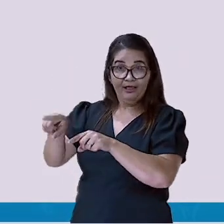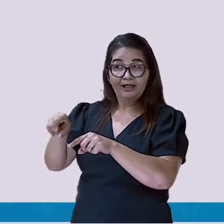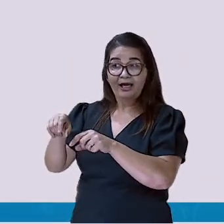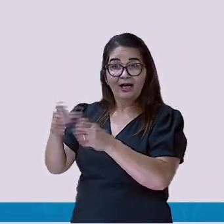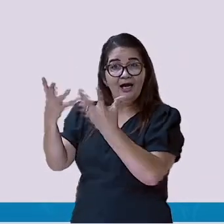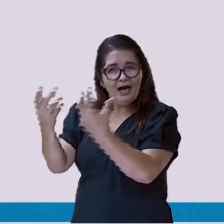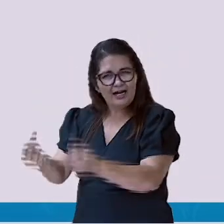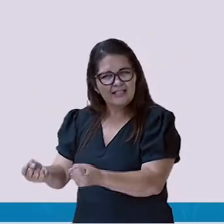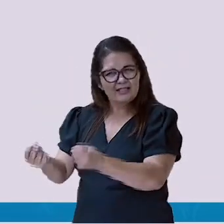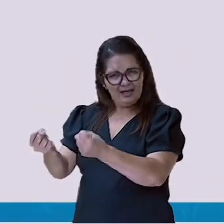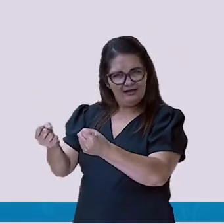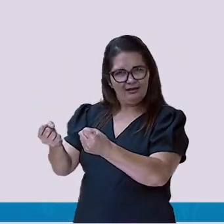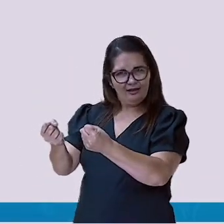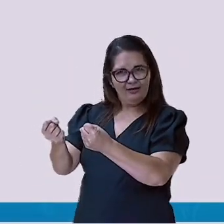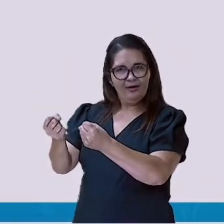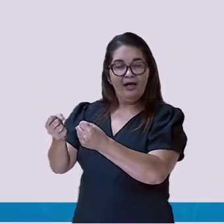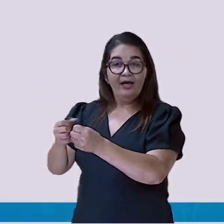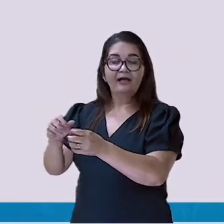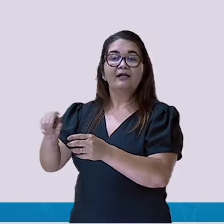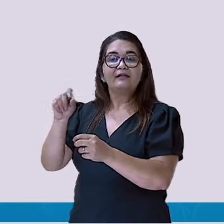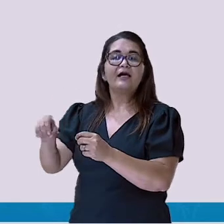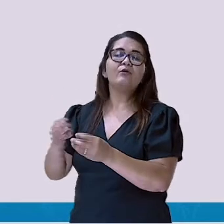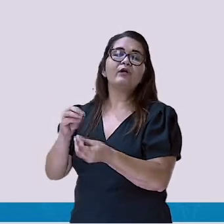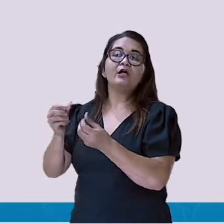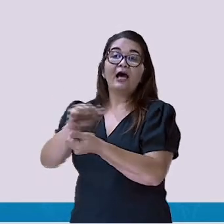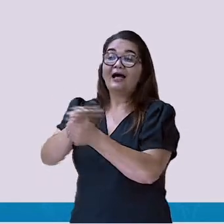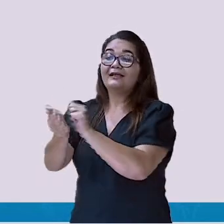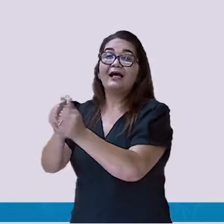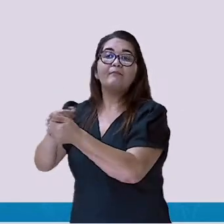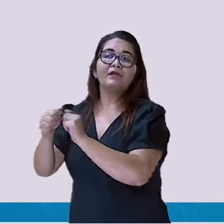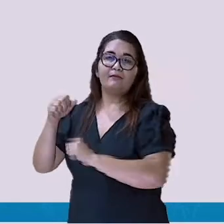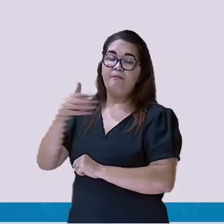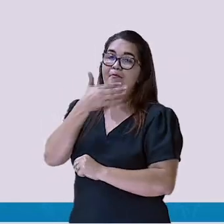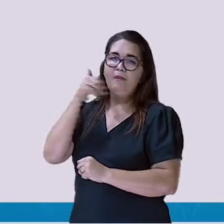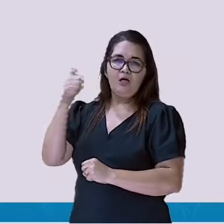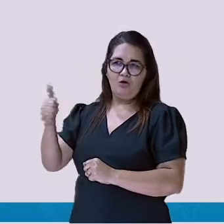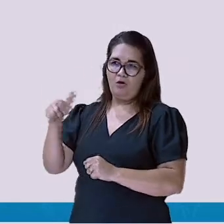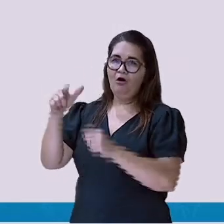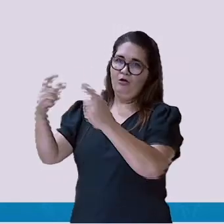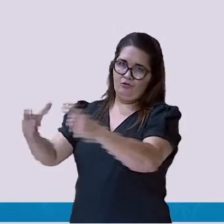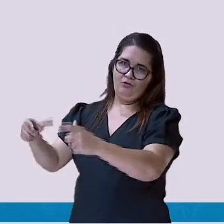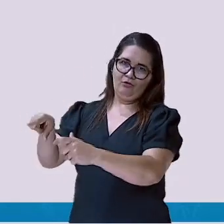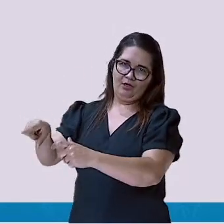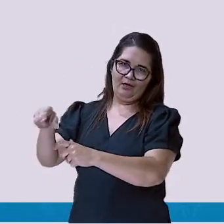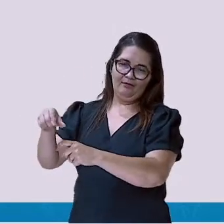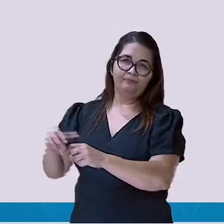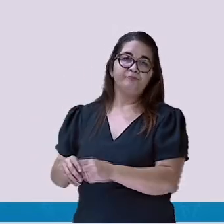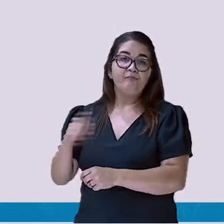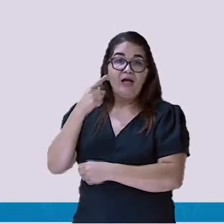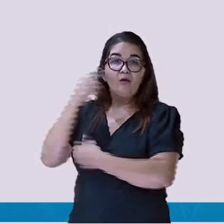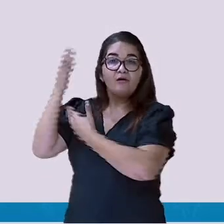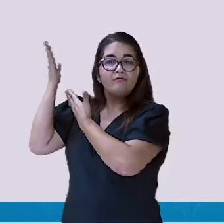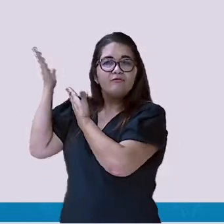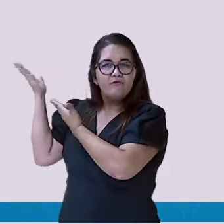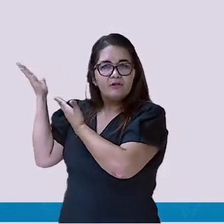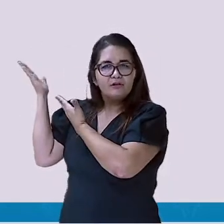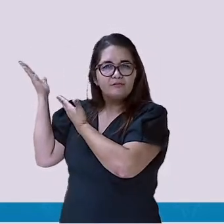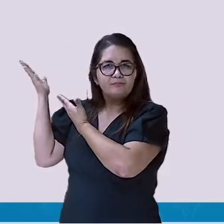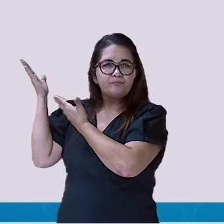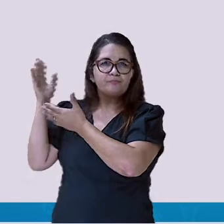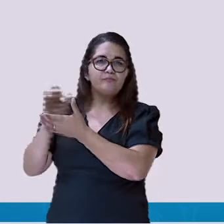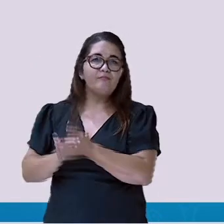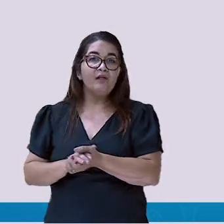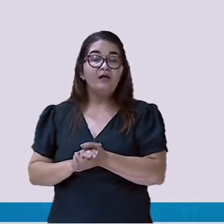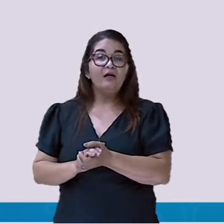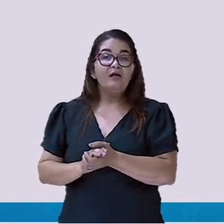que eu coloquei aí para vocês, antes do desmatamento, né? Olha a quantidade de mata que a gente tinha colocado